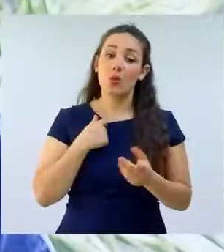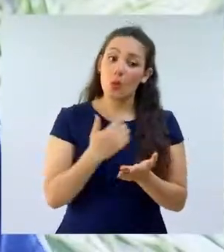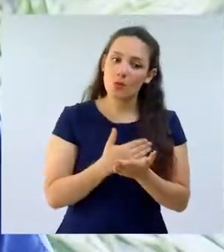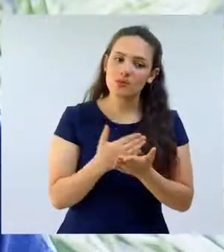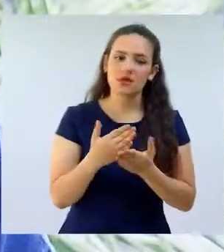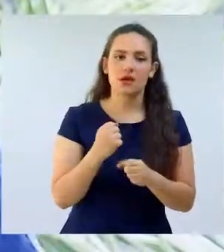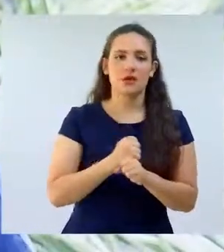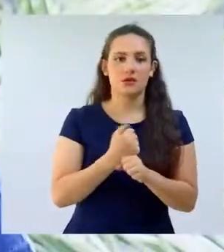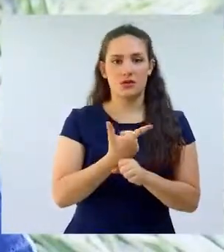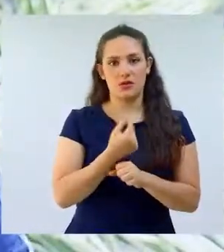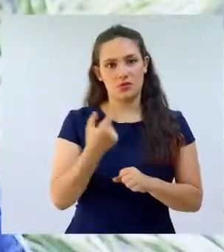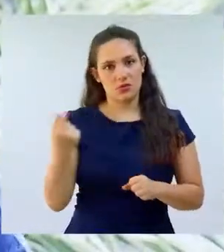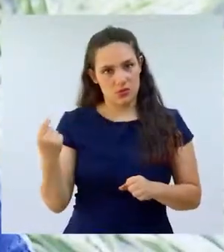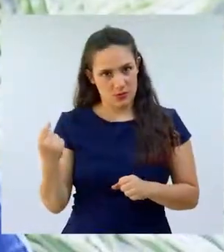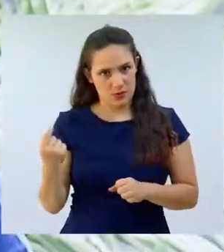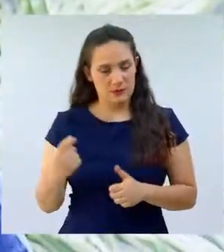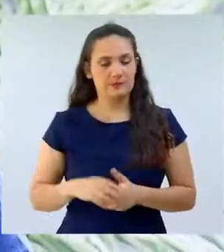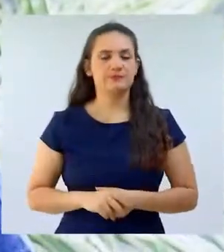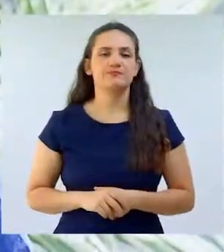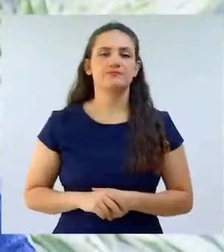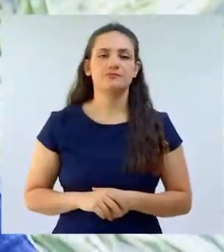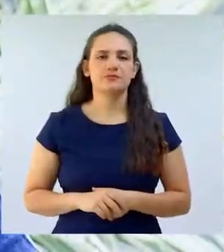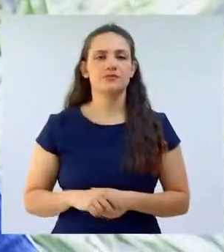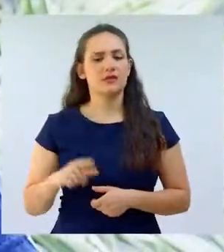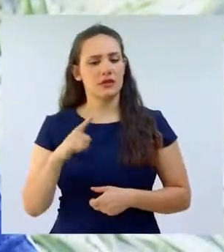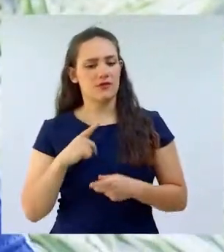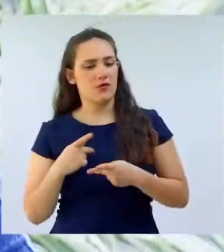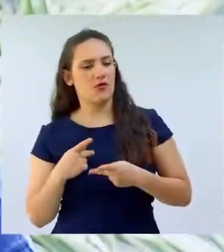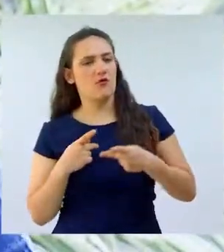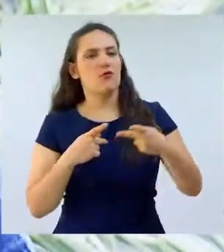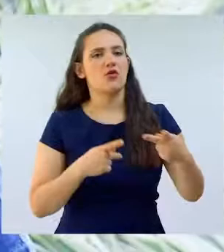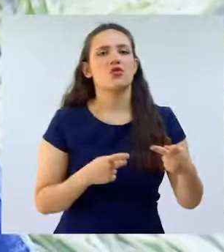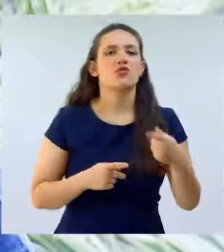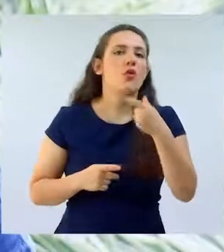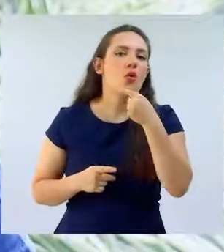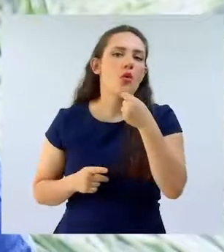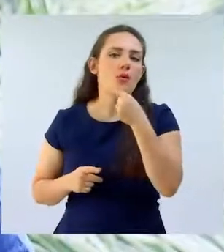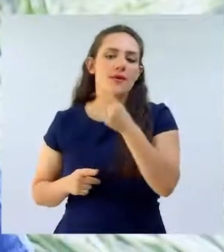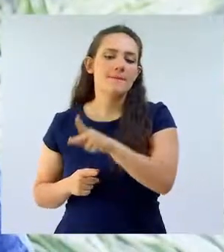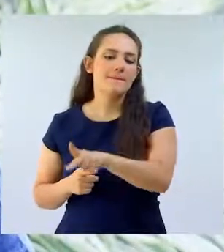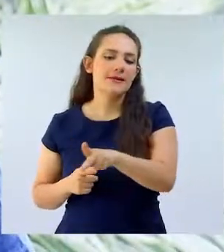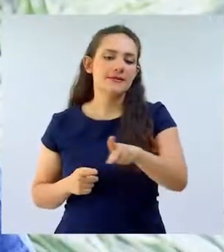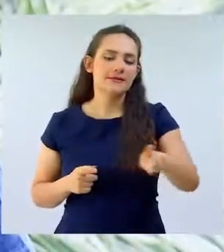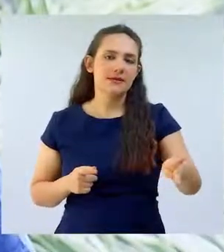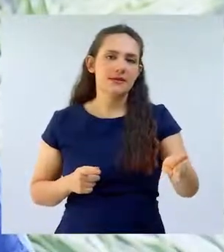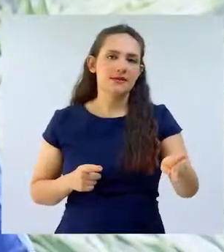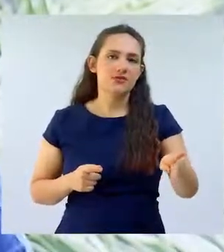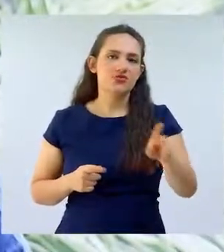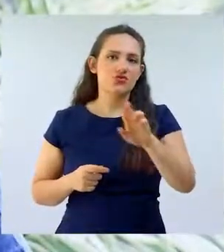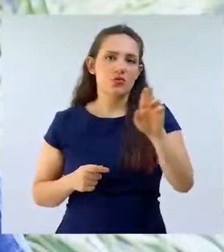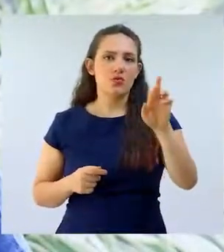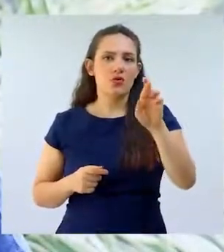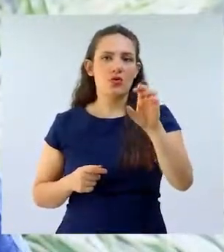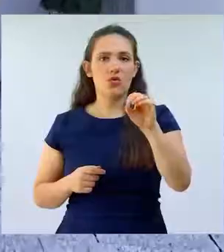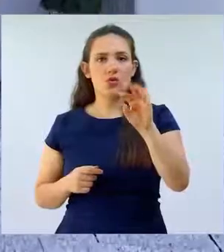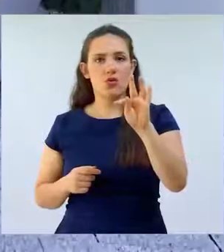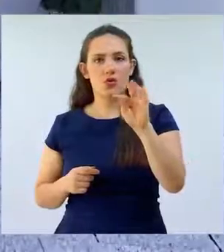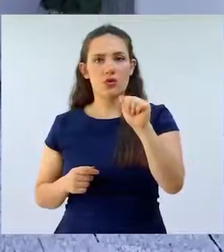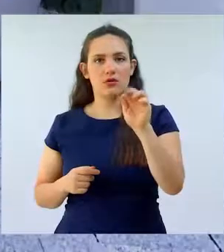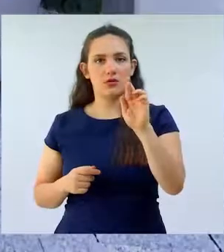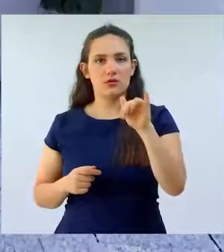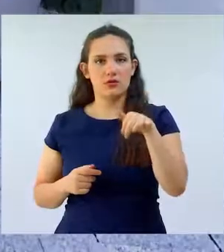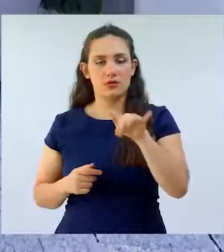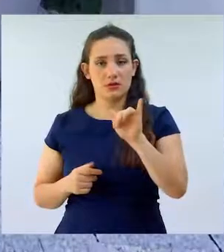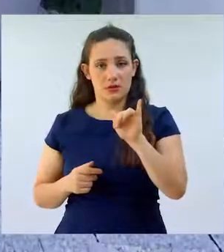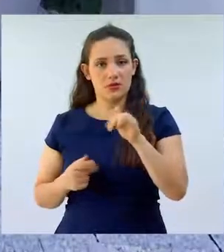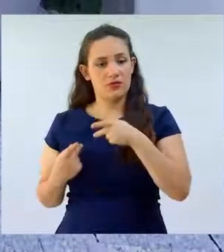que eu convidei. Né? Teve um convite na época do presidente do Rotary,